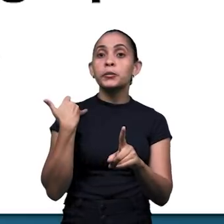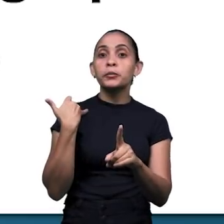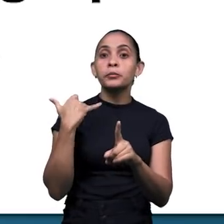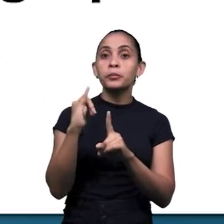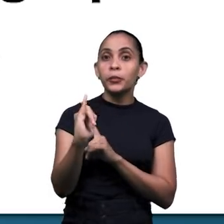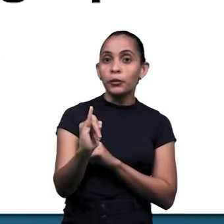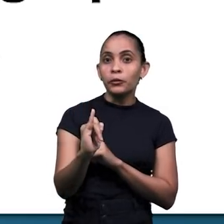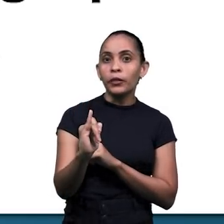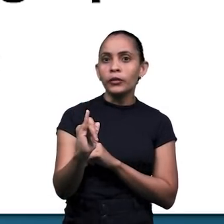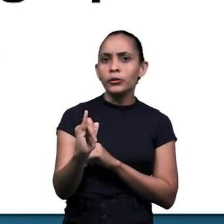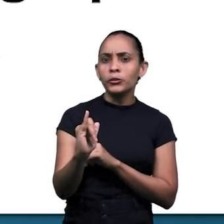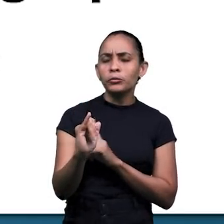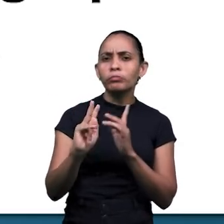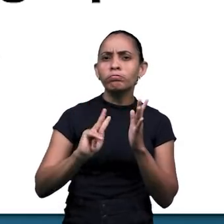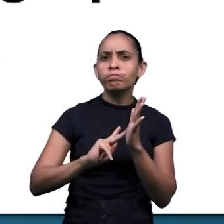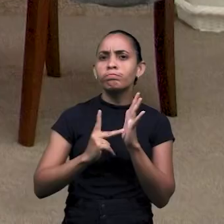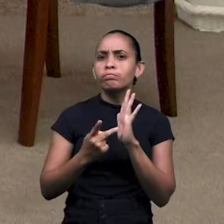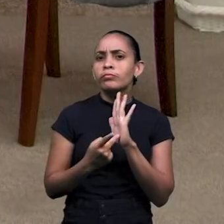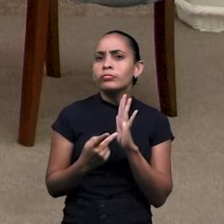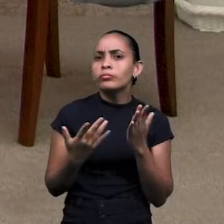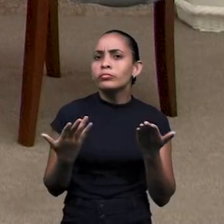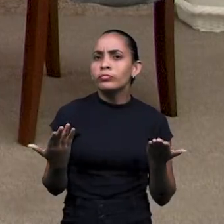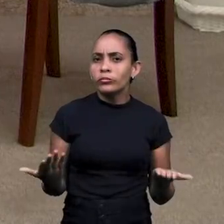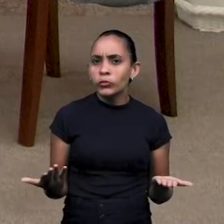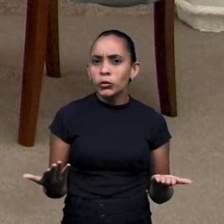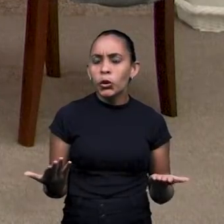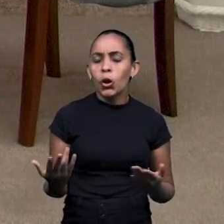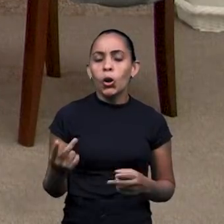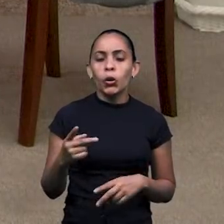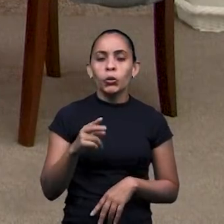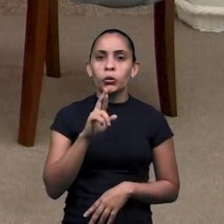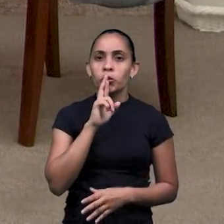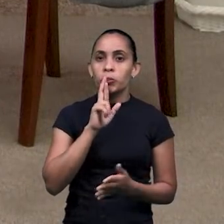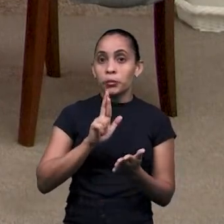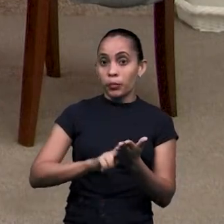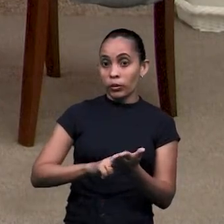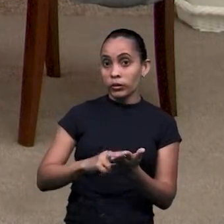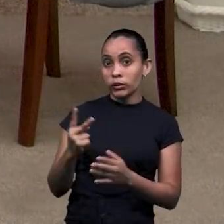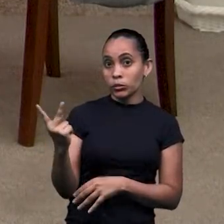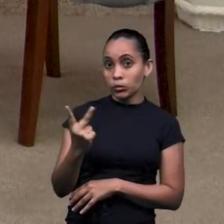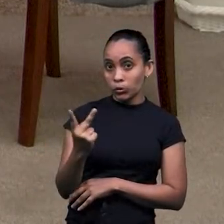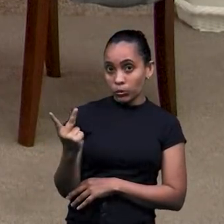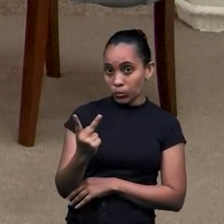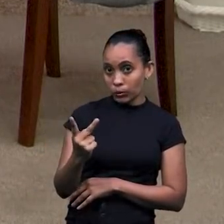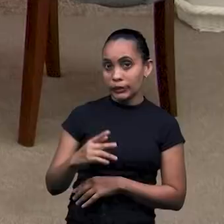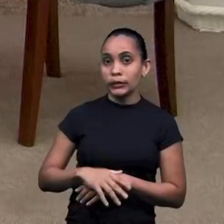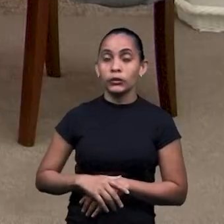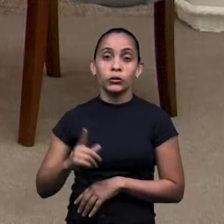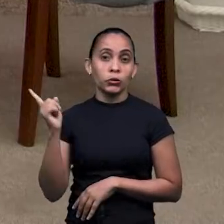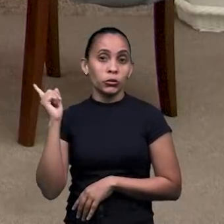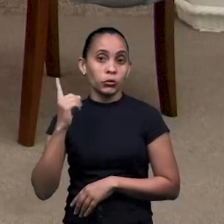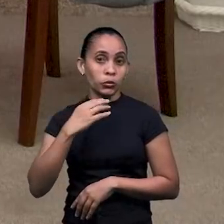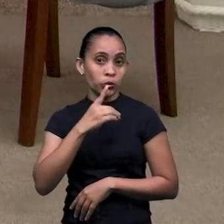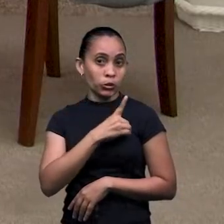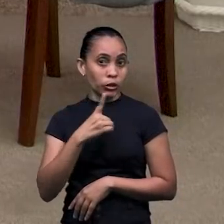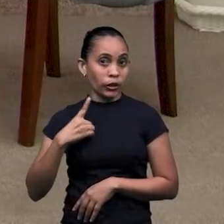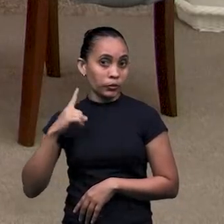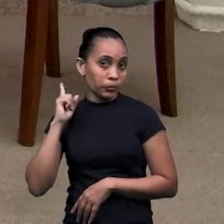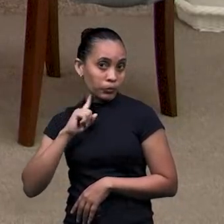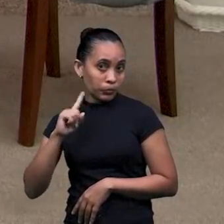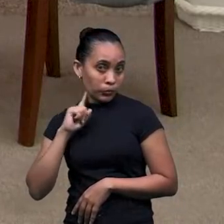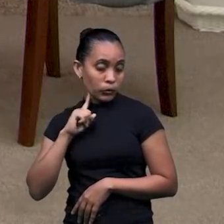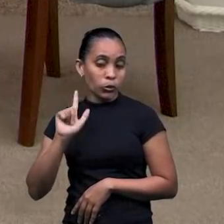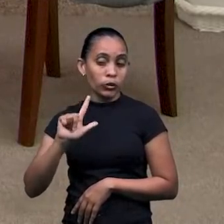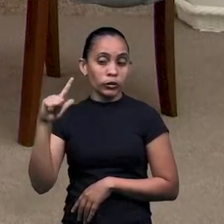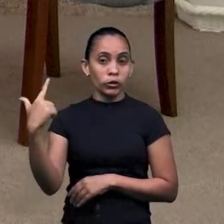sacrifício? Temos duas respostas, do diácono Adelson de Jesus, de Belo Horizonte, Minas Gerais, e da jovem